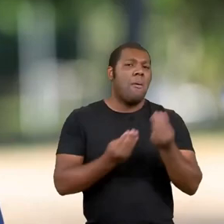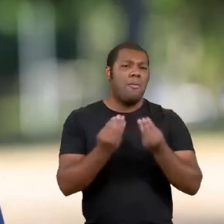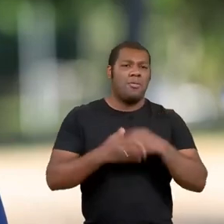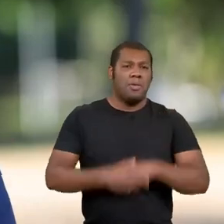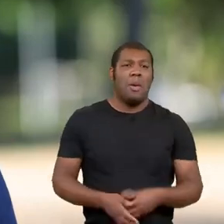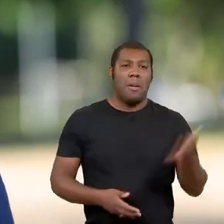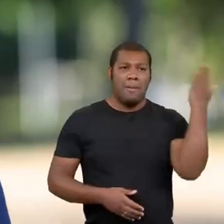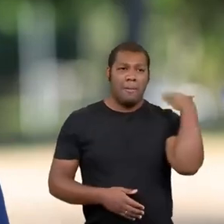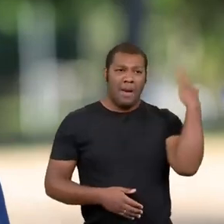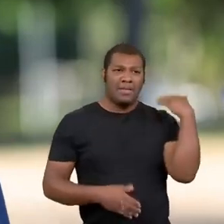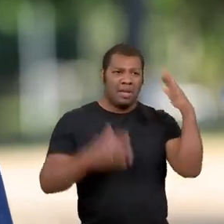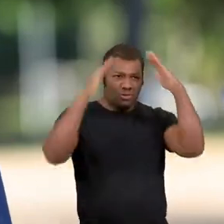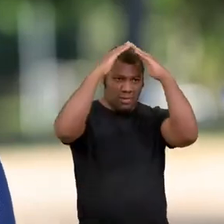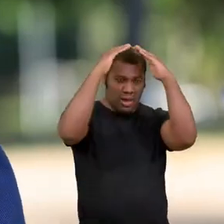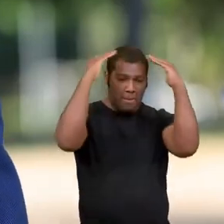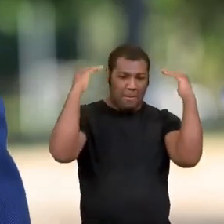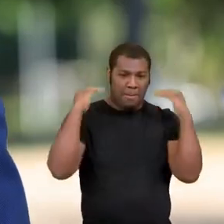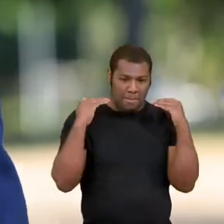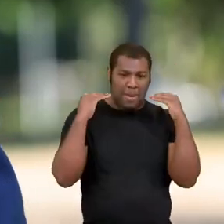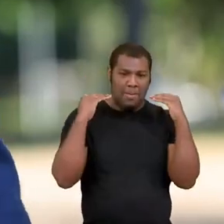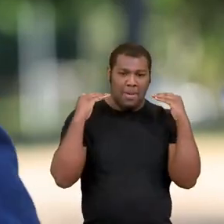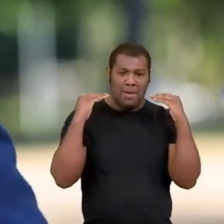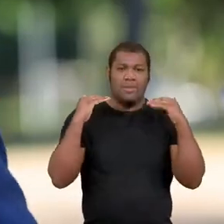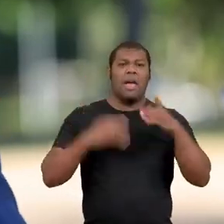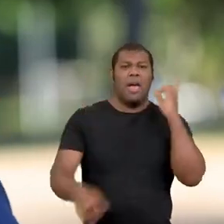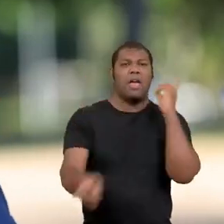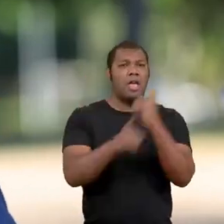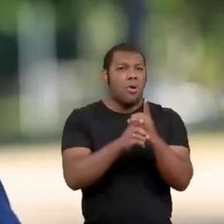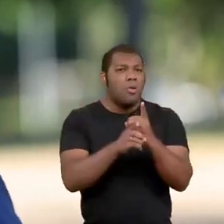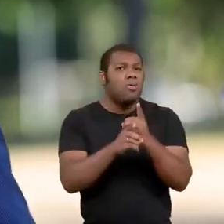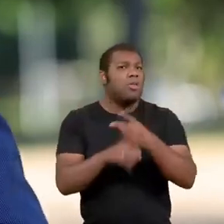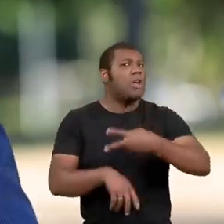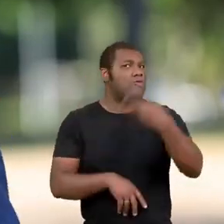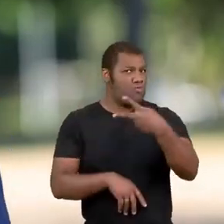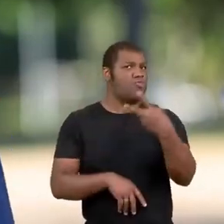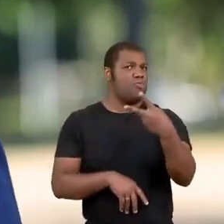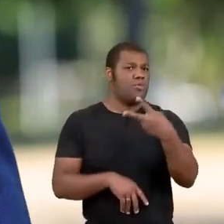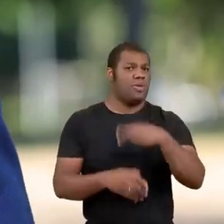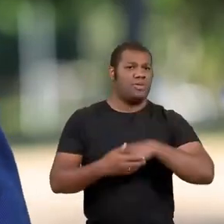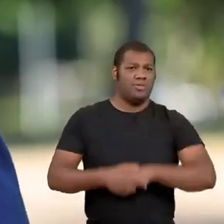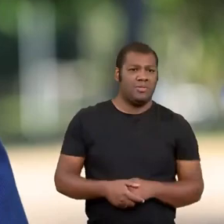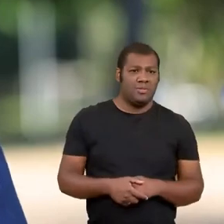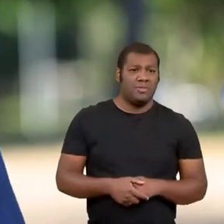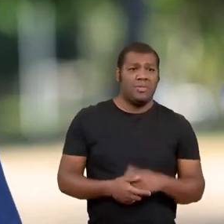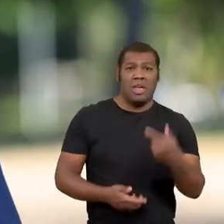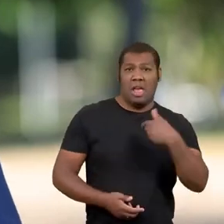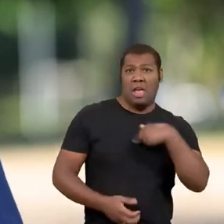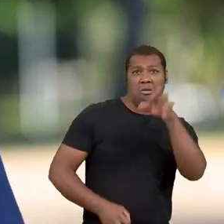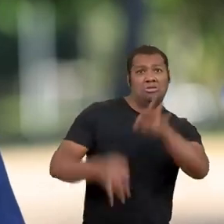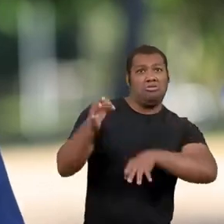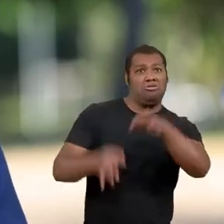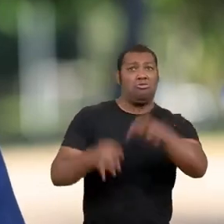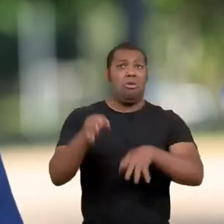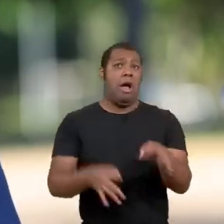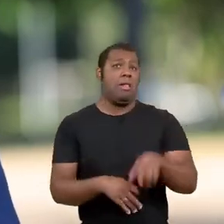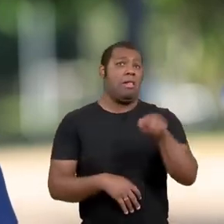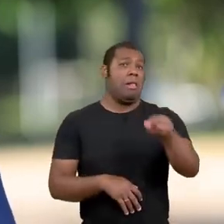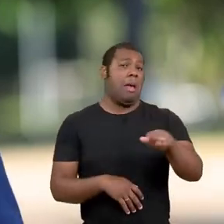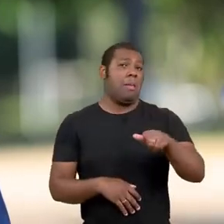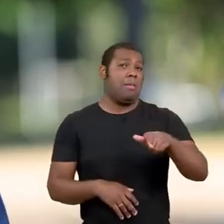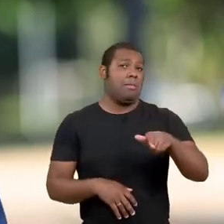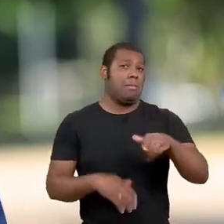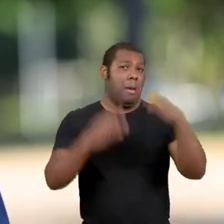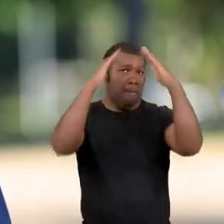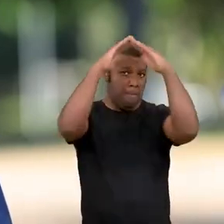duas vezes eu acho que não dá para a gente julgar seu melhor Papa ele é que ele